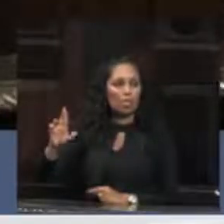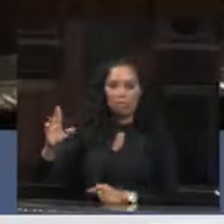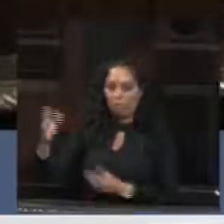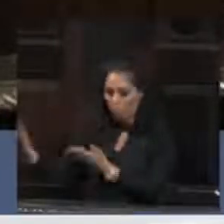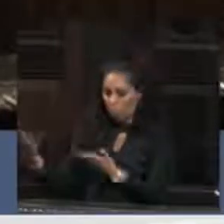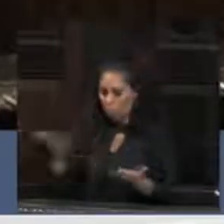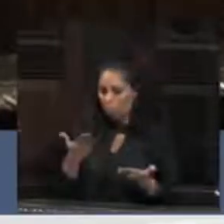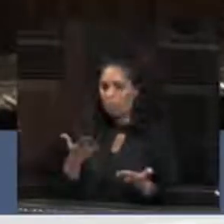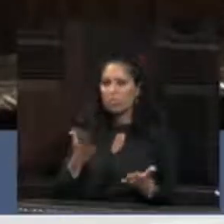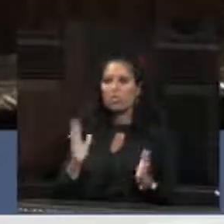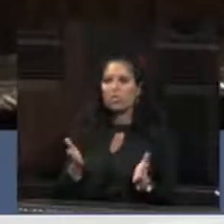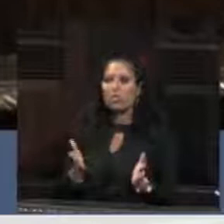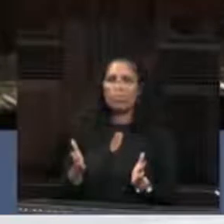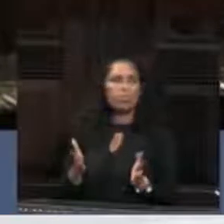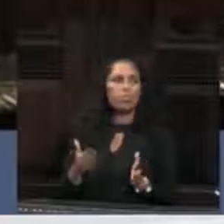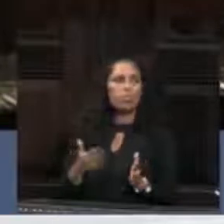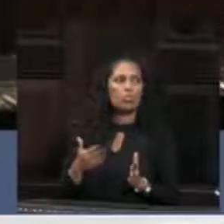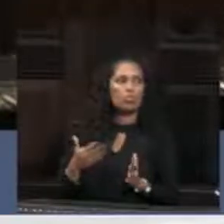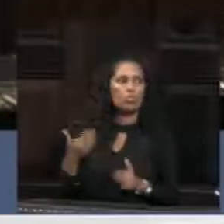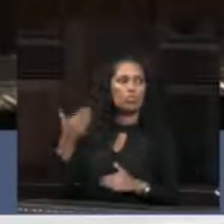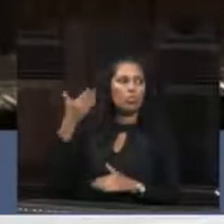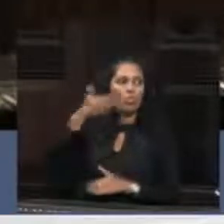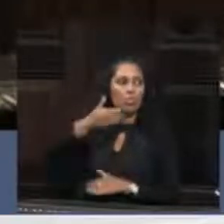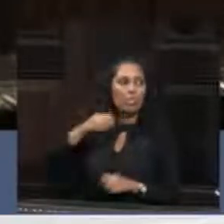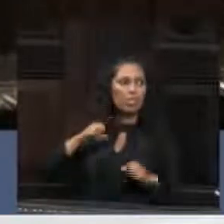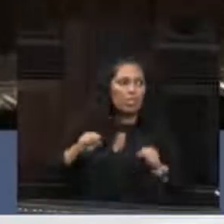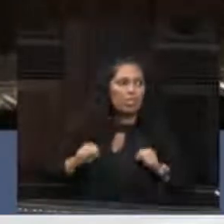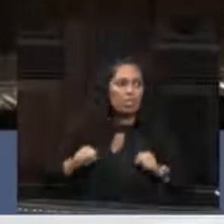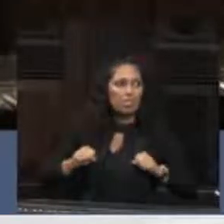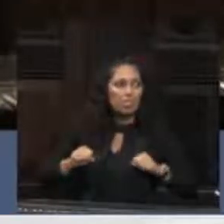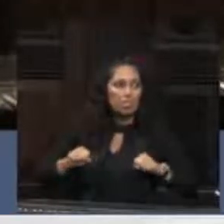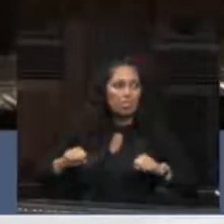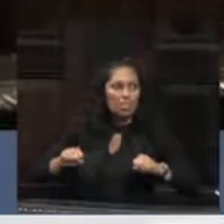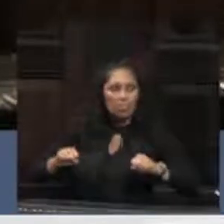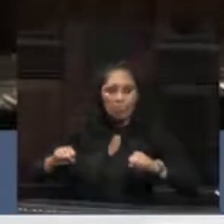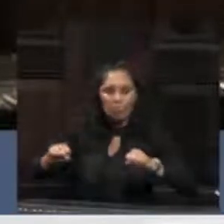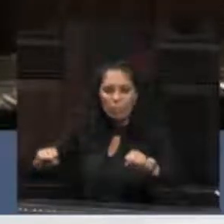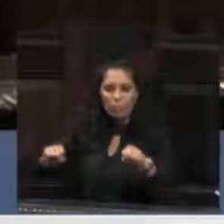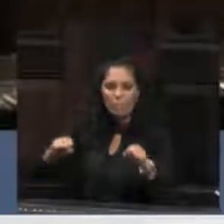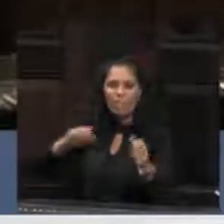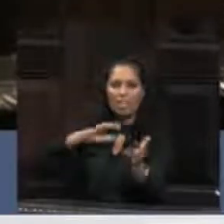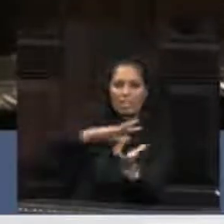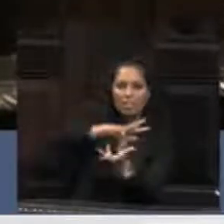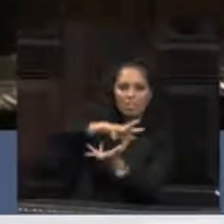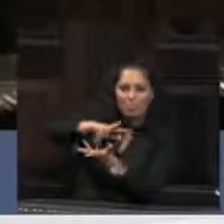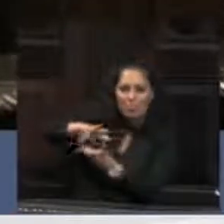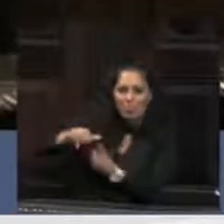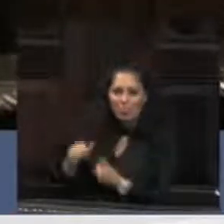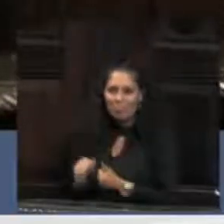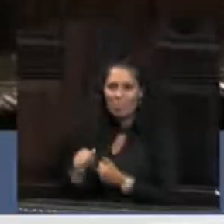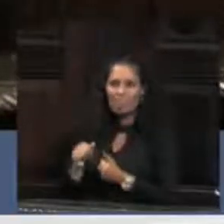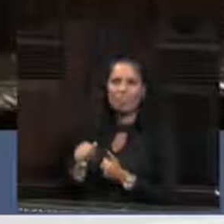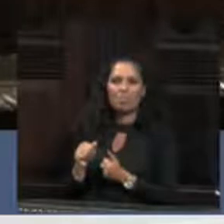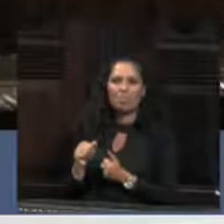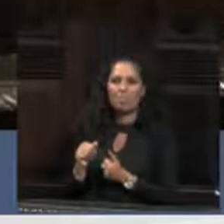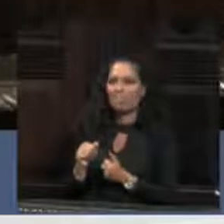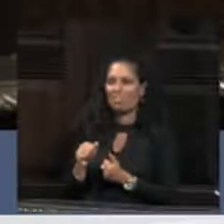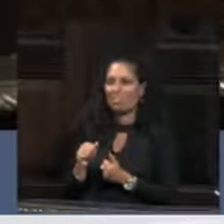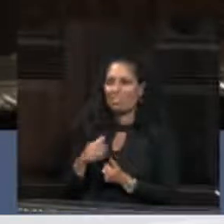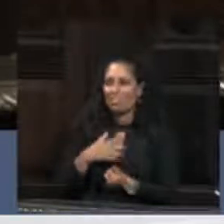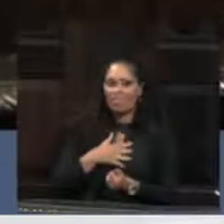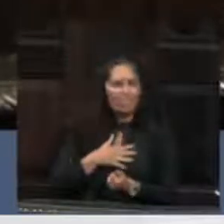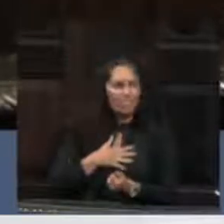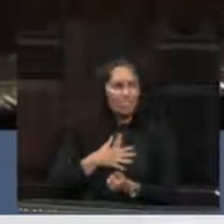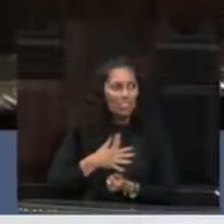mim para irmos ao Mundial, nós frequentamos o supermercado Mundial. A gente gosta porque